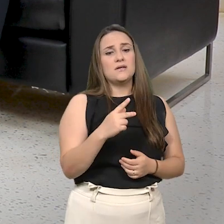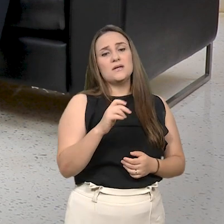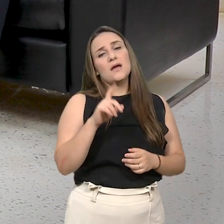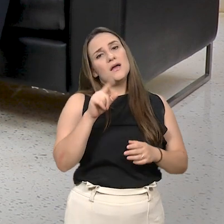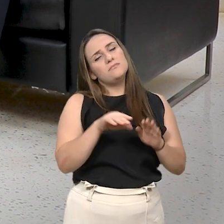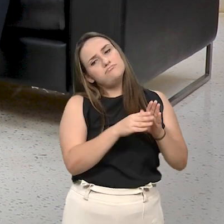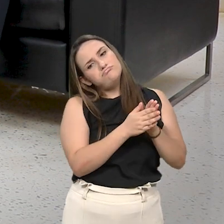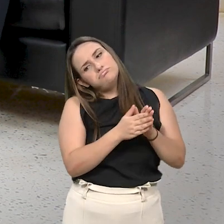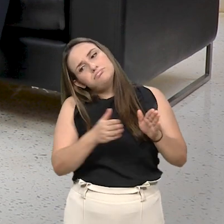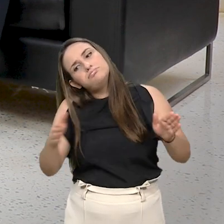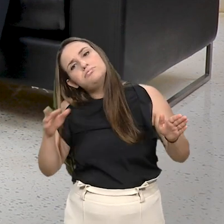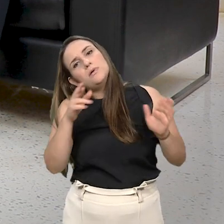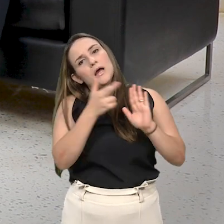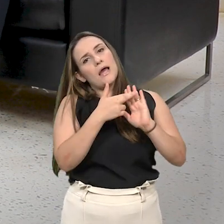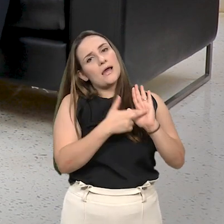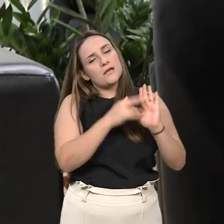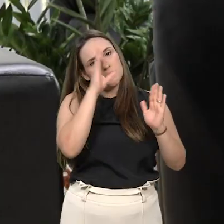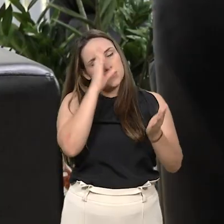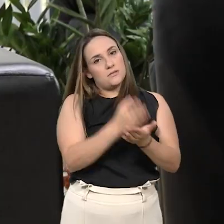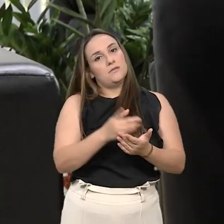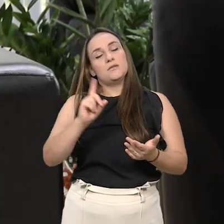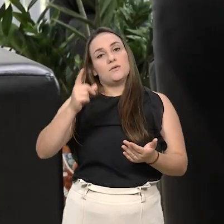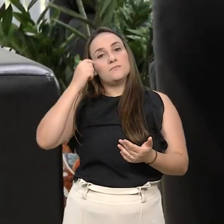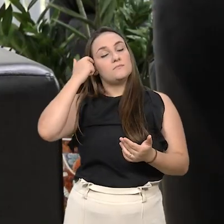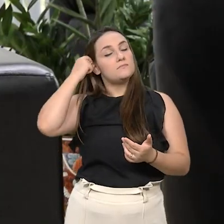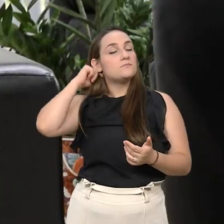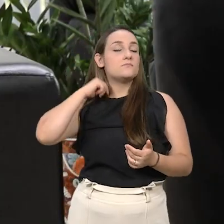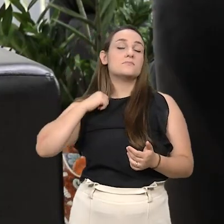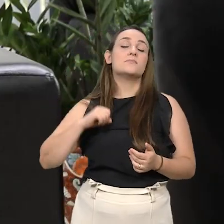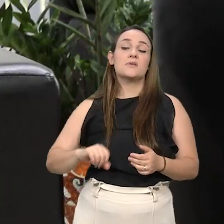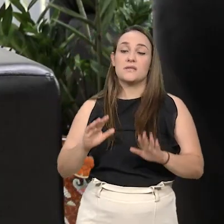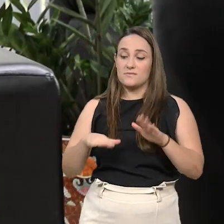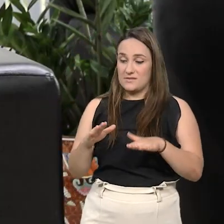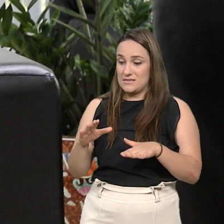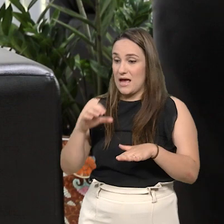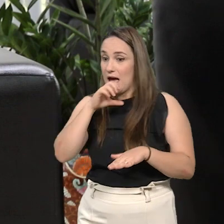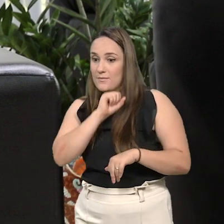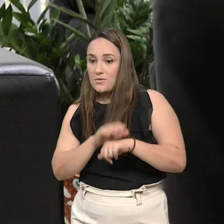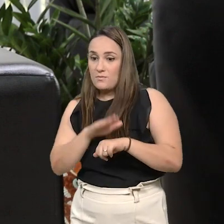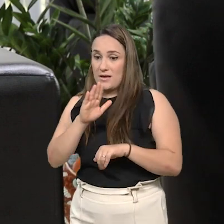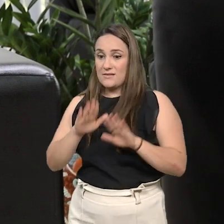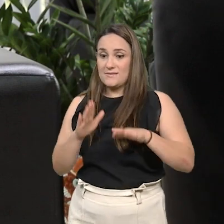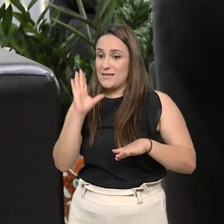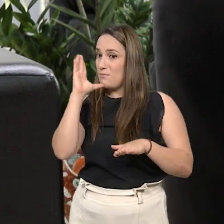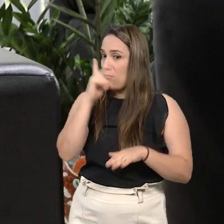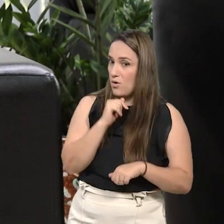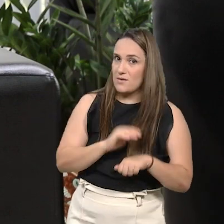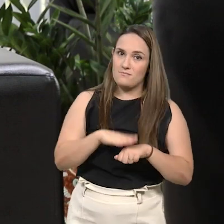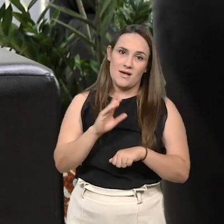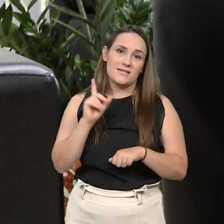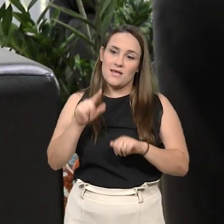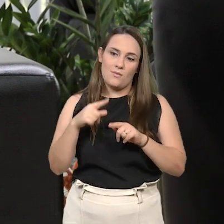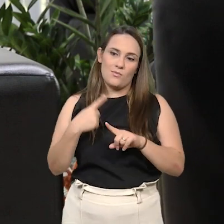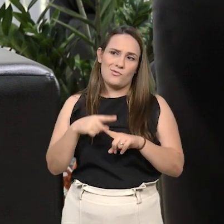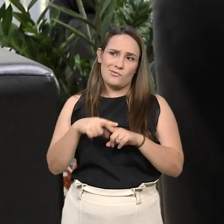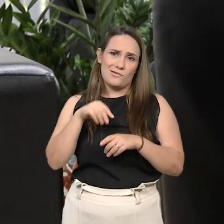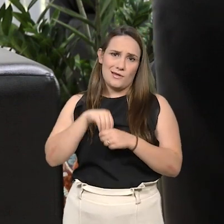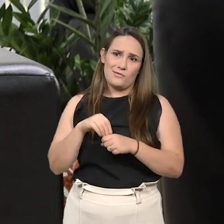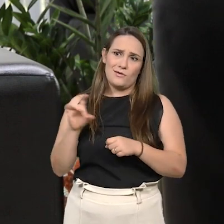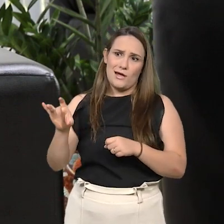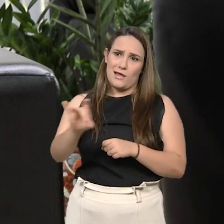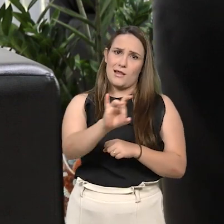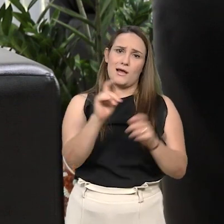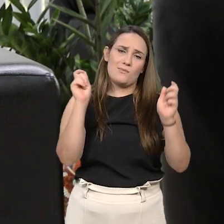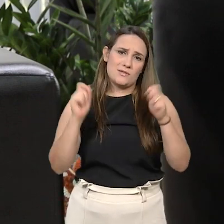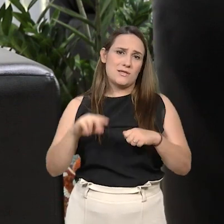se construindo e às vezes se acelera e às vezes se breca. Isso é um fator humano. A despeito de estarmos trabalhando